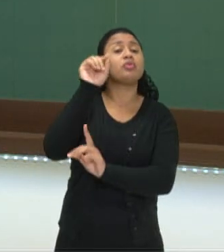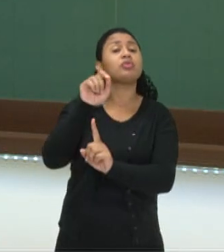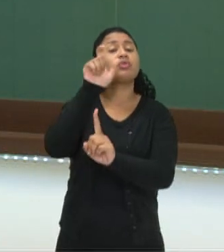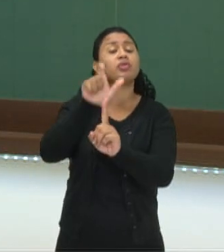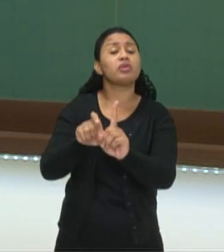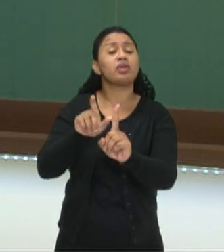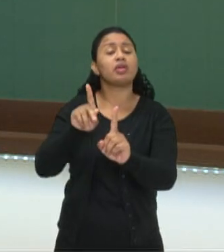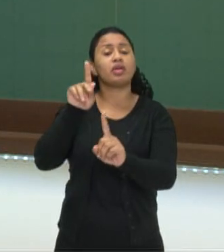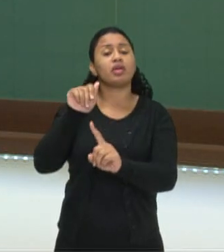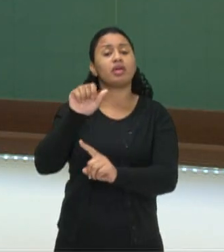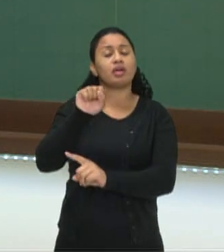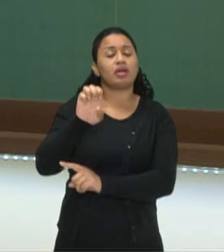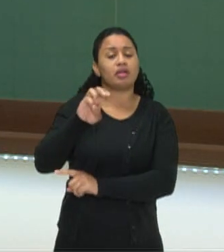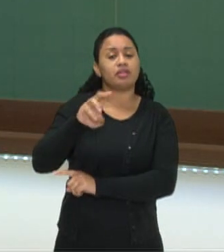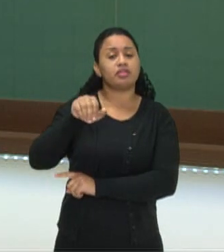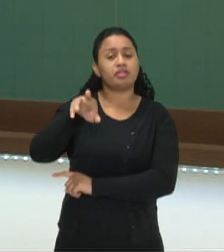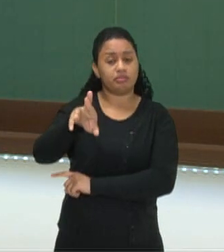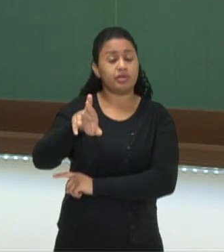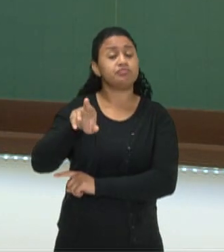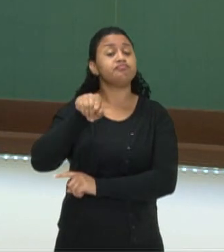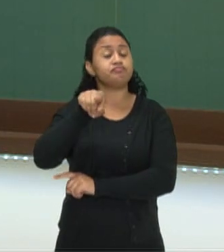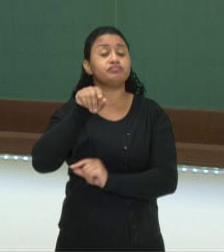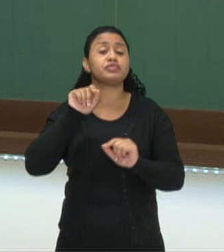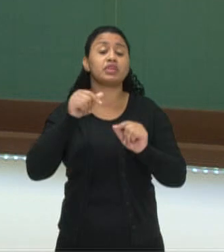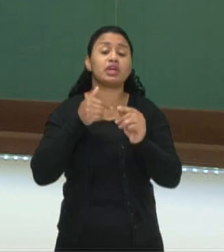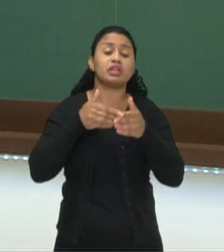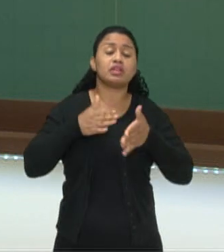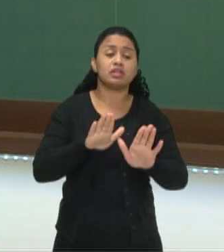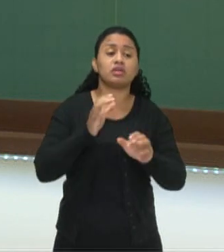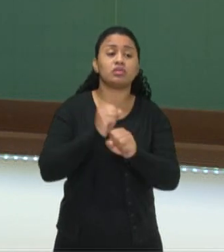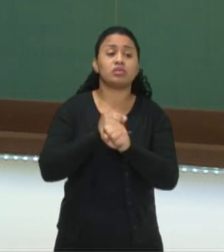Kazimir Malevich. Kazimir Malevich, que nasceu em